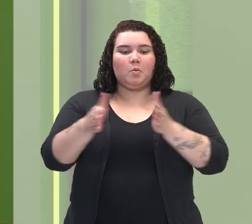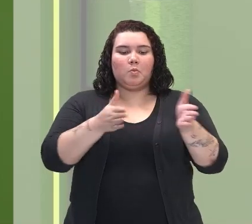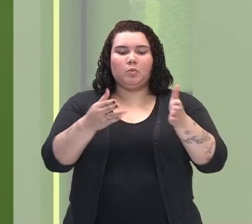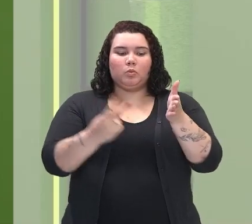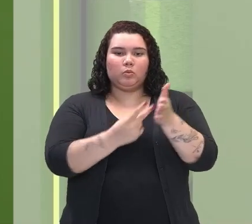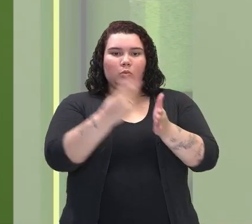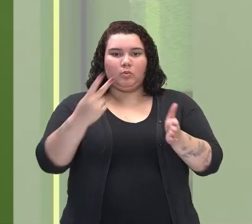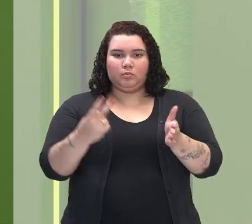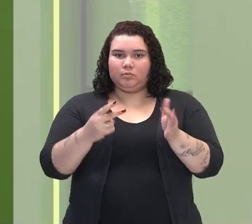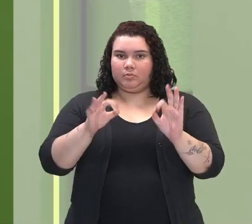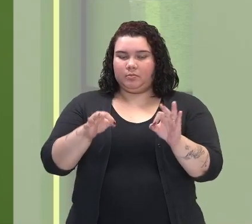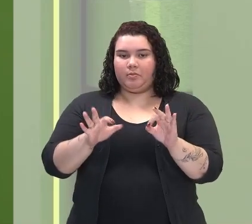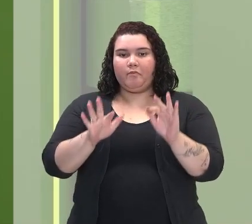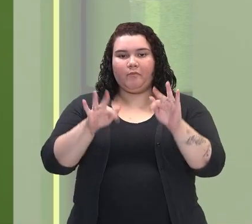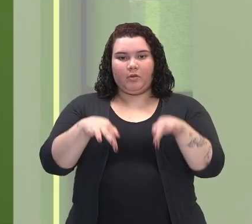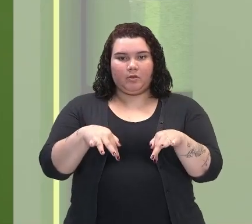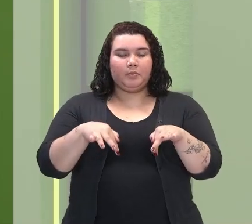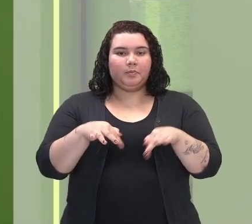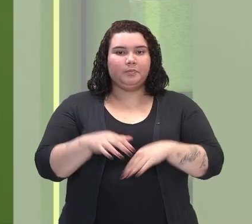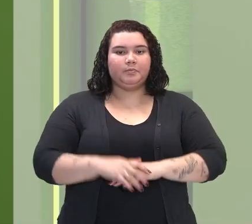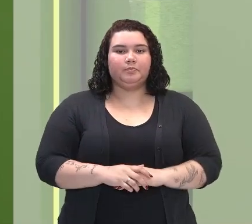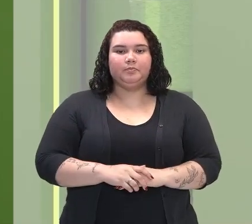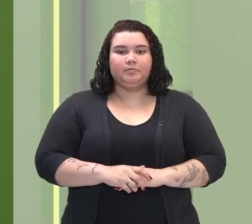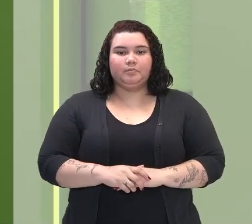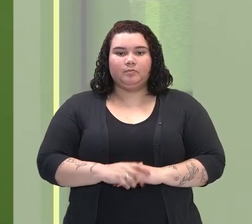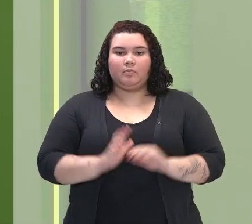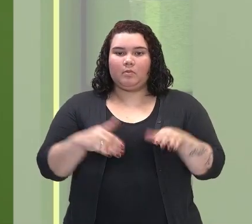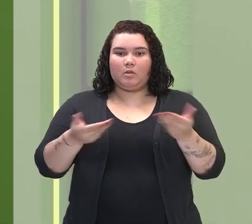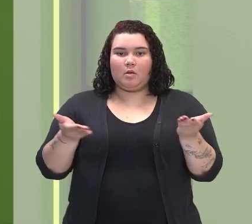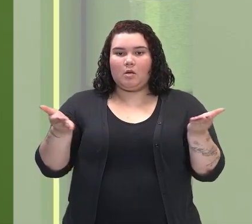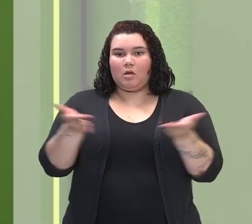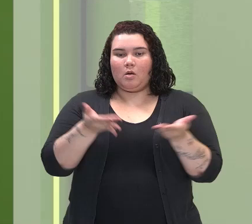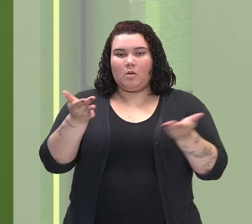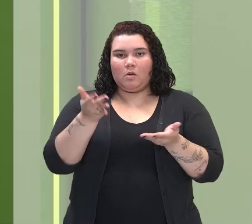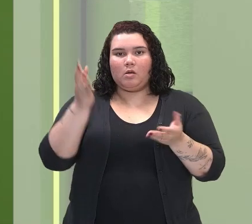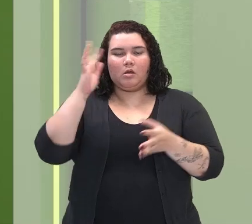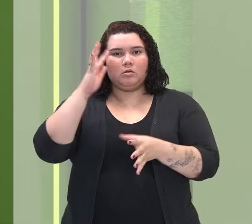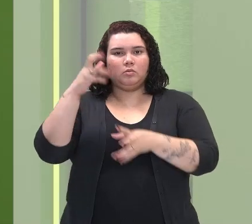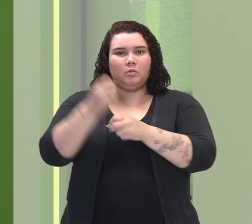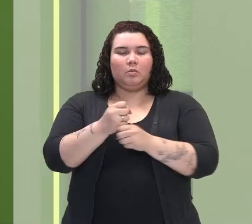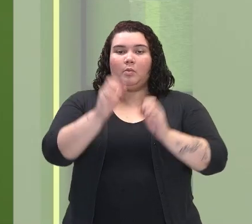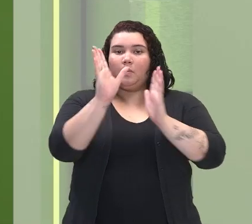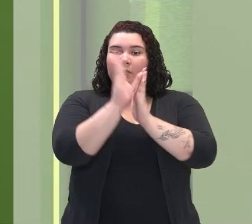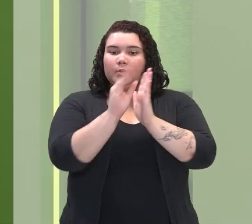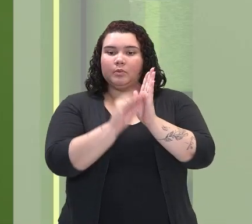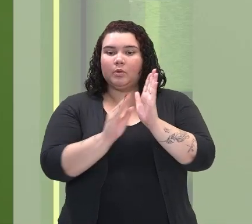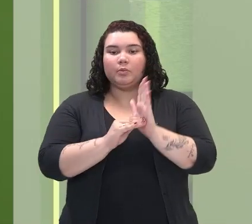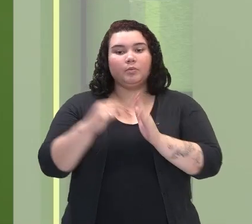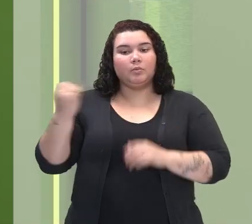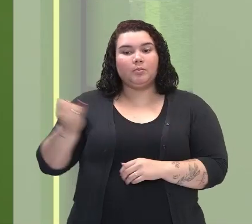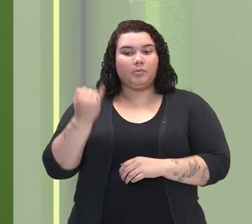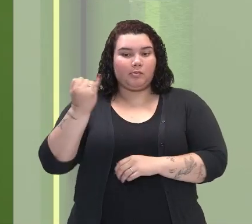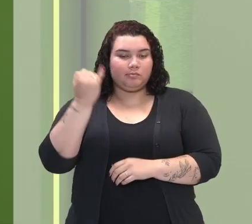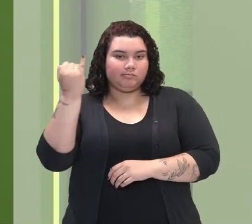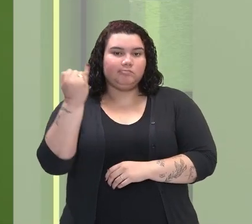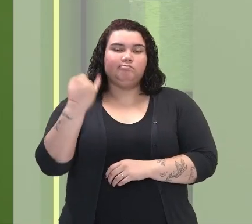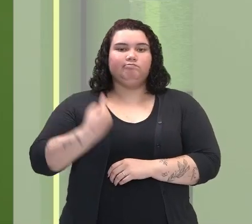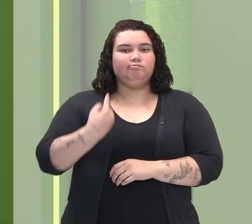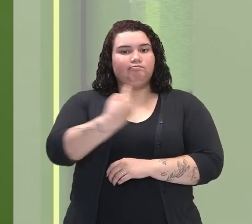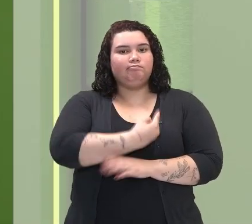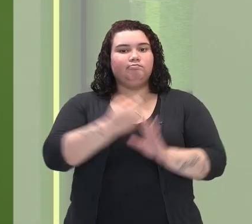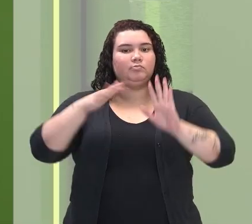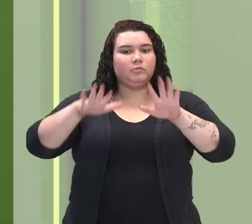finalizando, então, a unidade. Então, vamos aqui relembrar alguns conteúdos importantes, tá, que nós